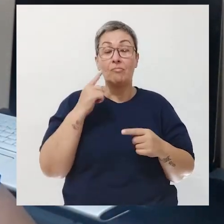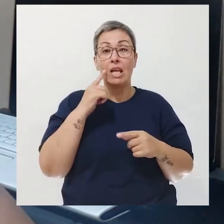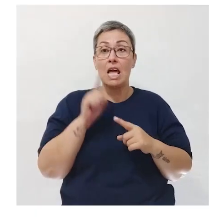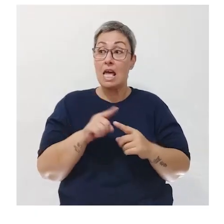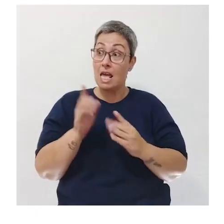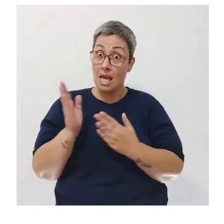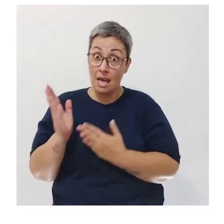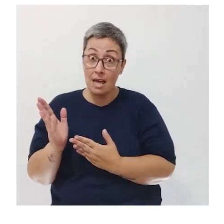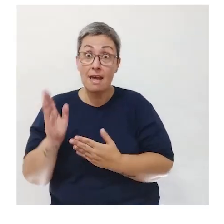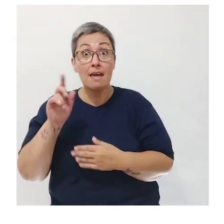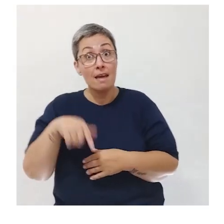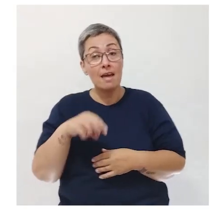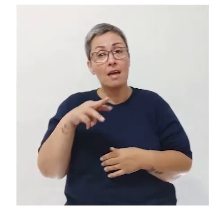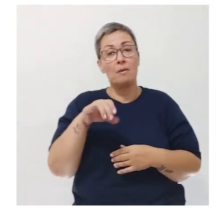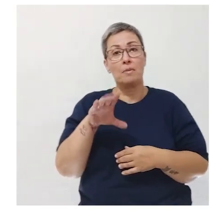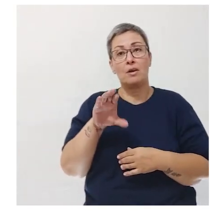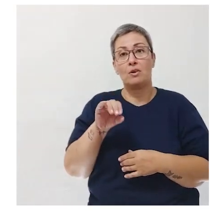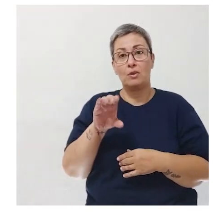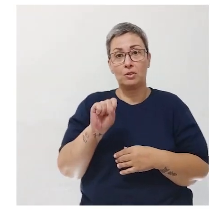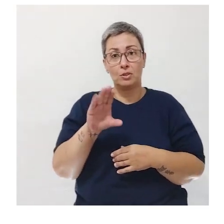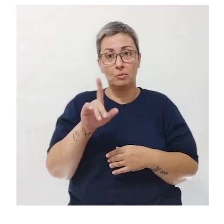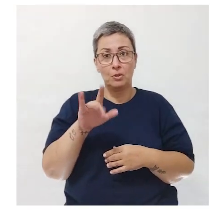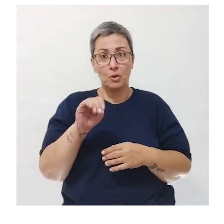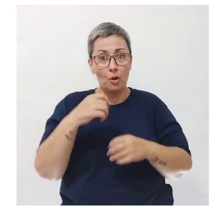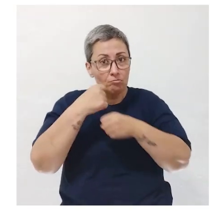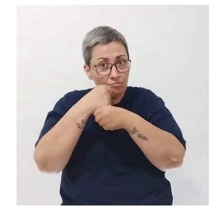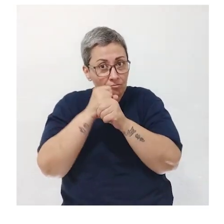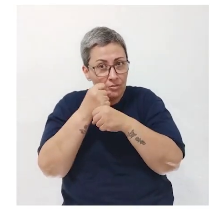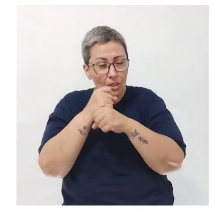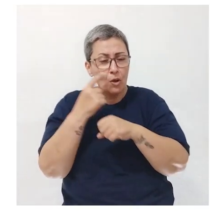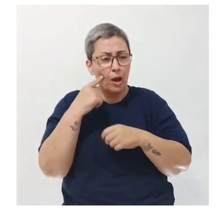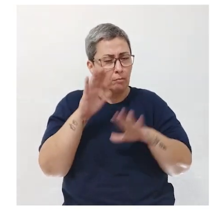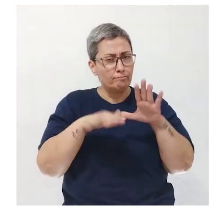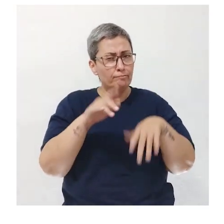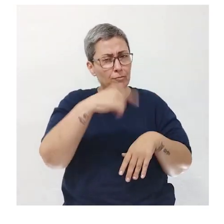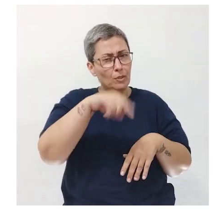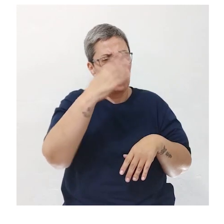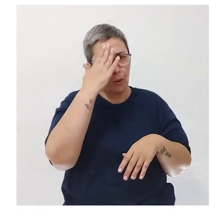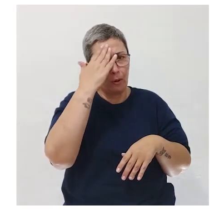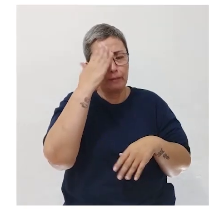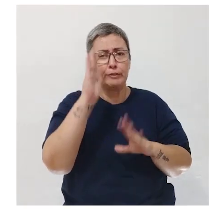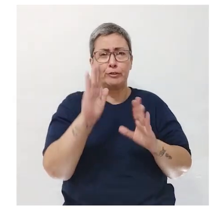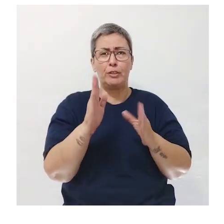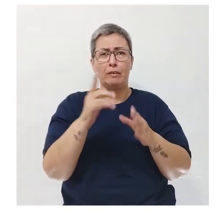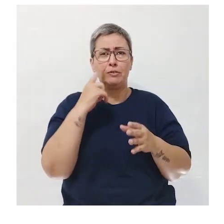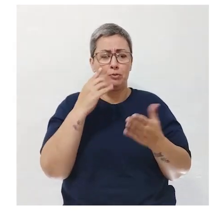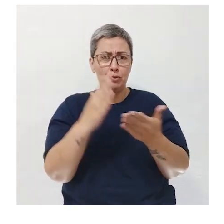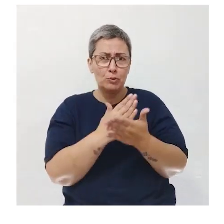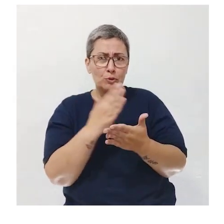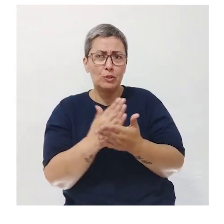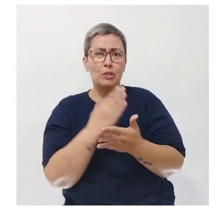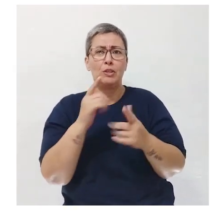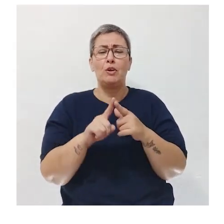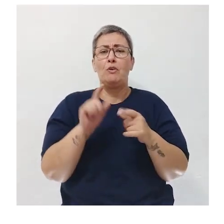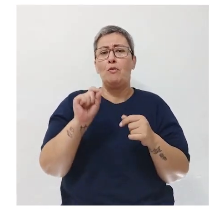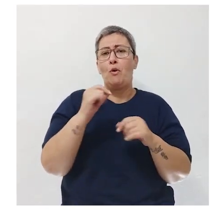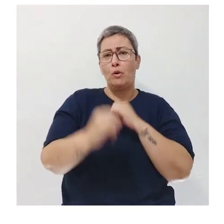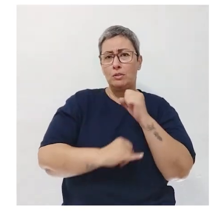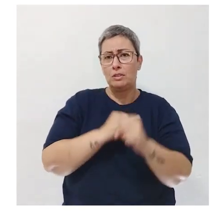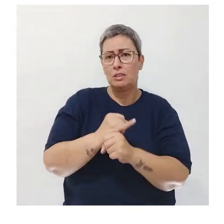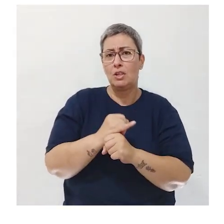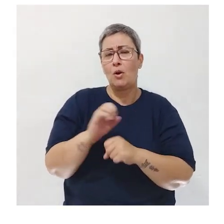agora. Então, pessoal, este aqui é o microscópio. Certamente alguns de vocês já devem ter visto essa